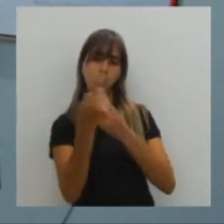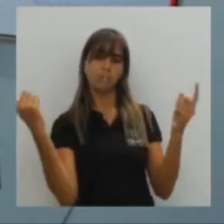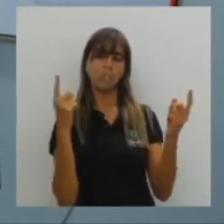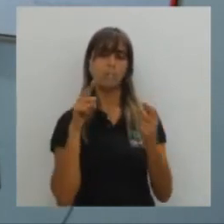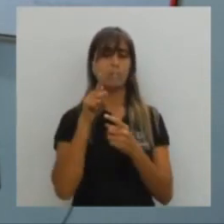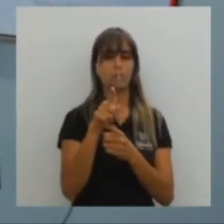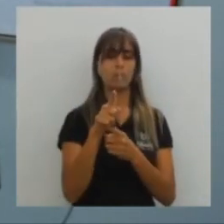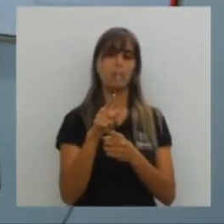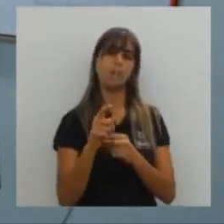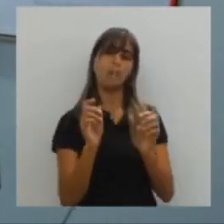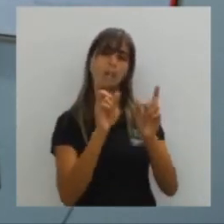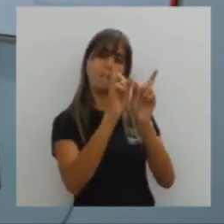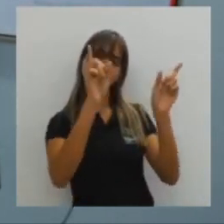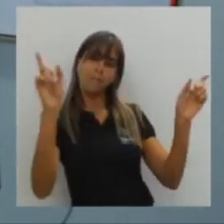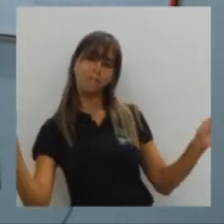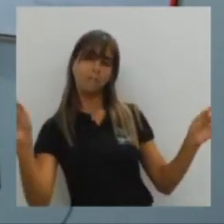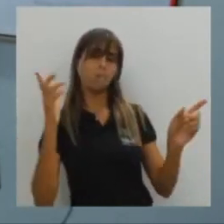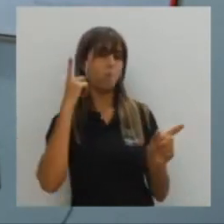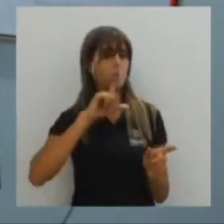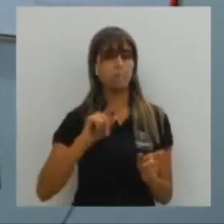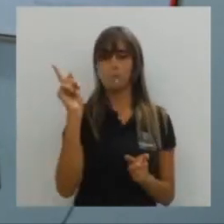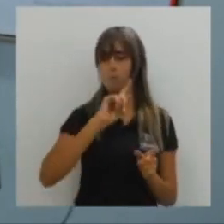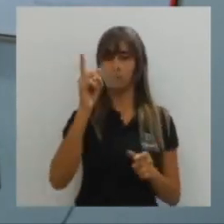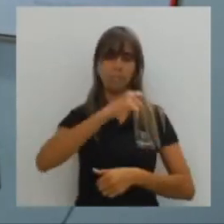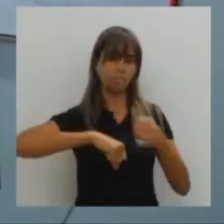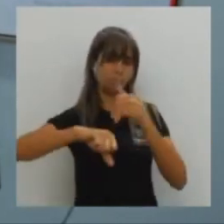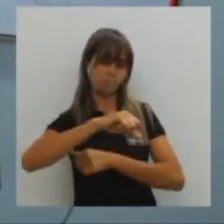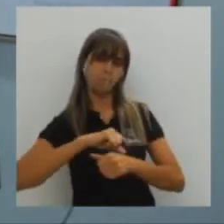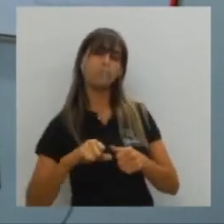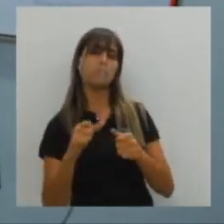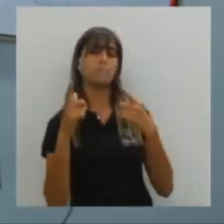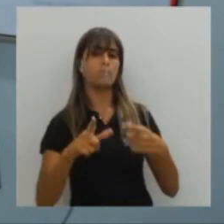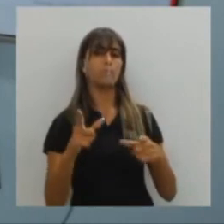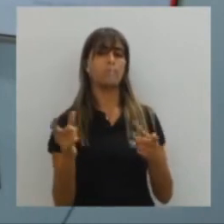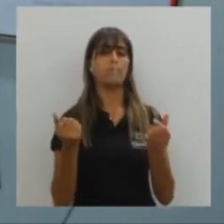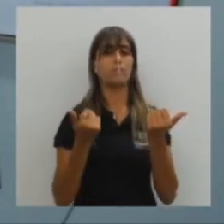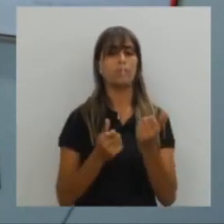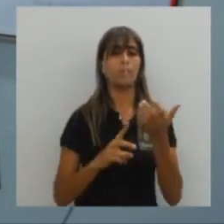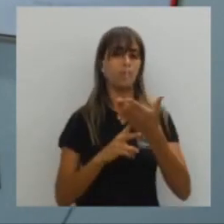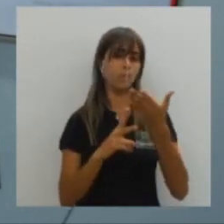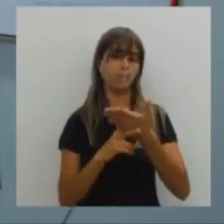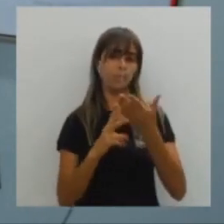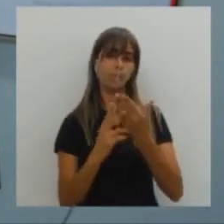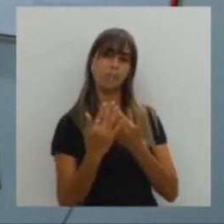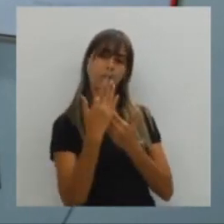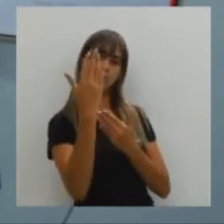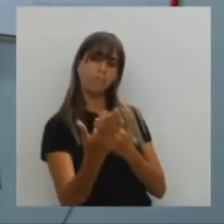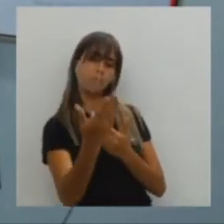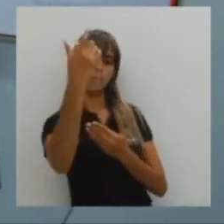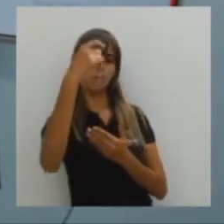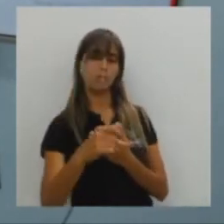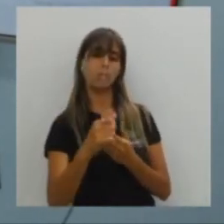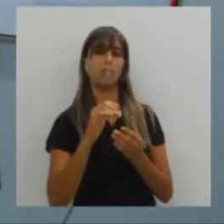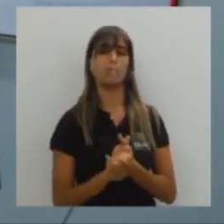tua oração. Quando eu não consigo mudar elementos de lugares, tá certo? Eu tenho que adicionar o verbo auxiliar na frente do sujeito. Então lembra,